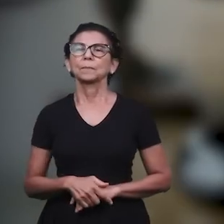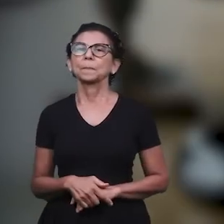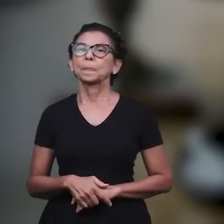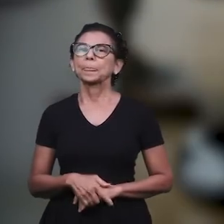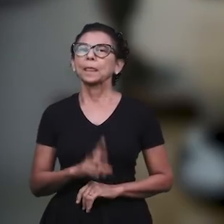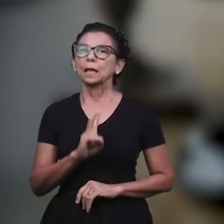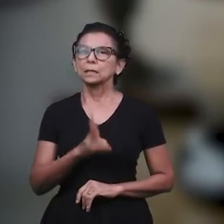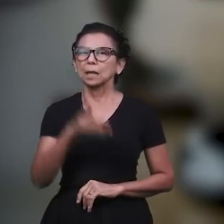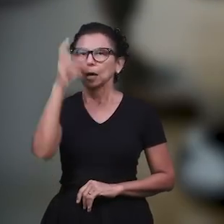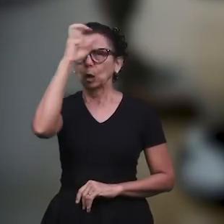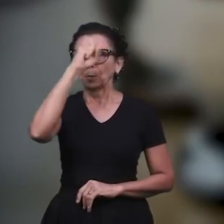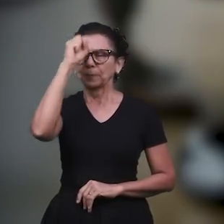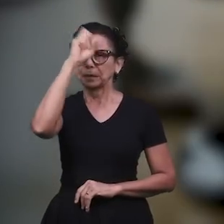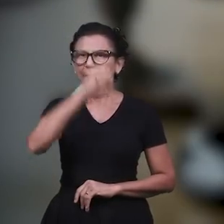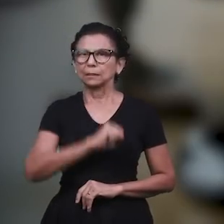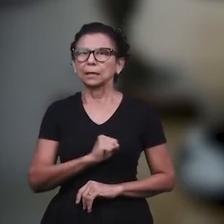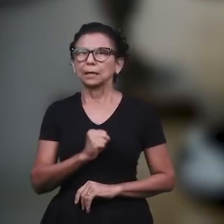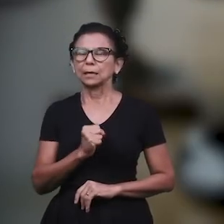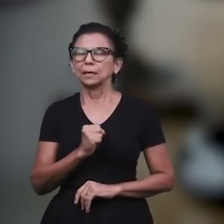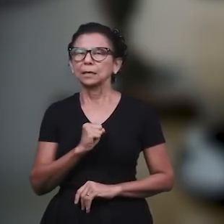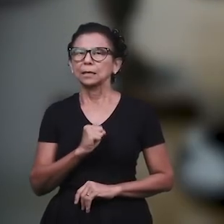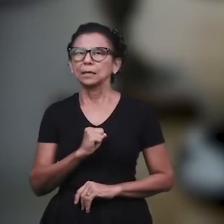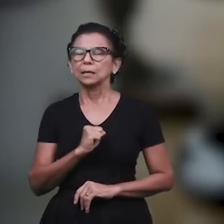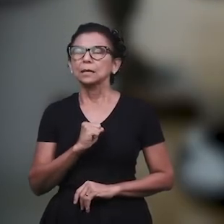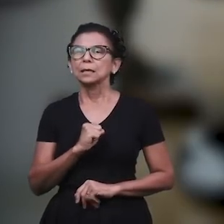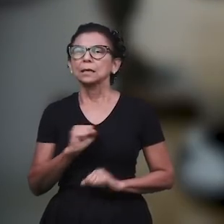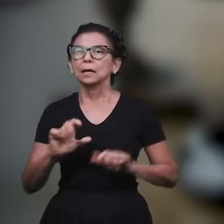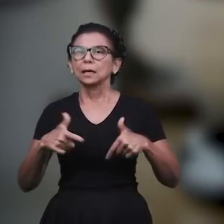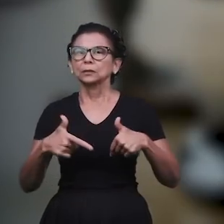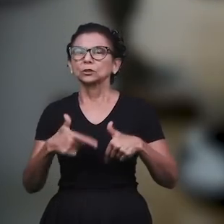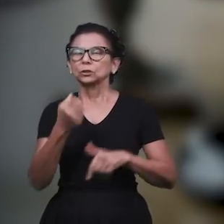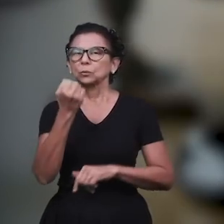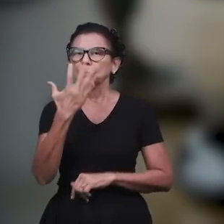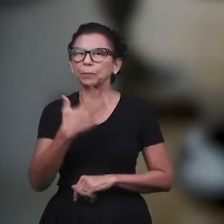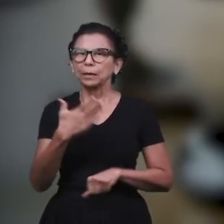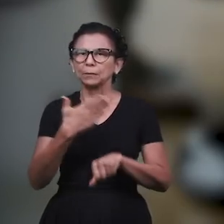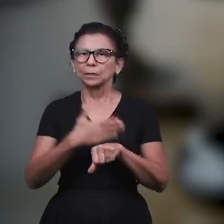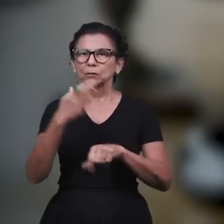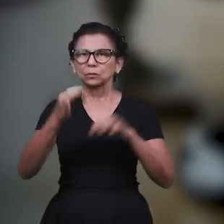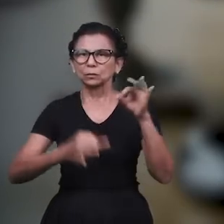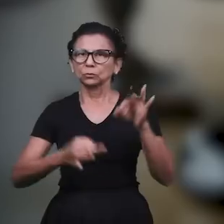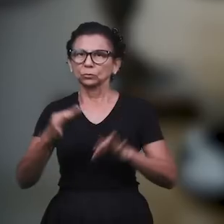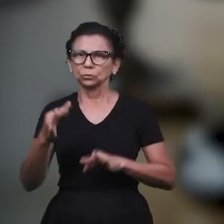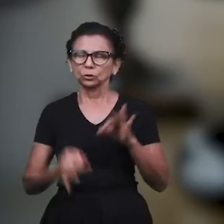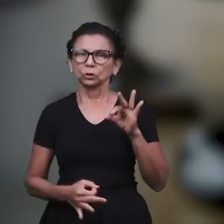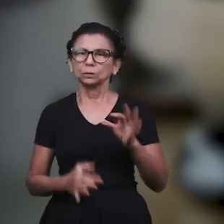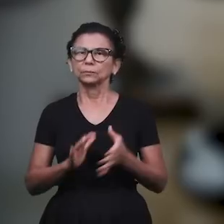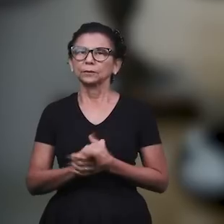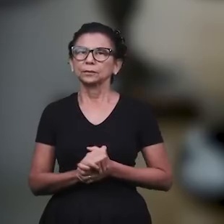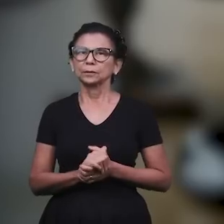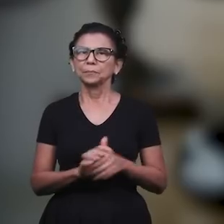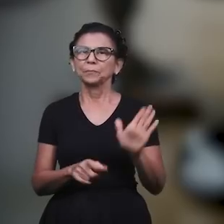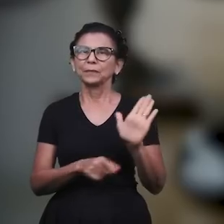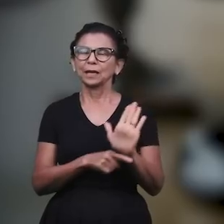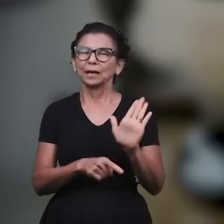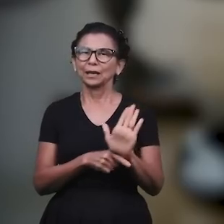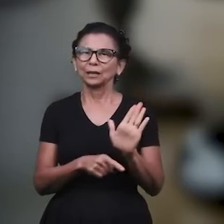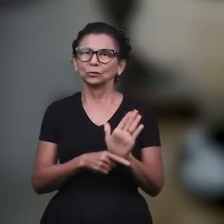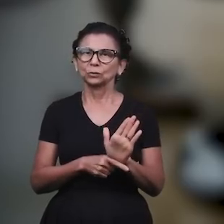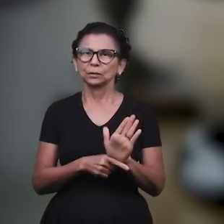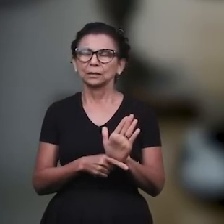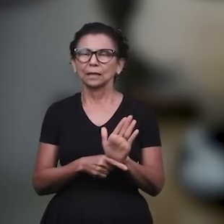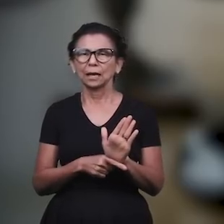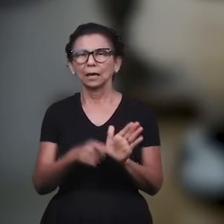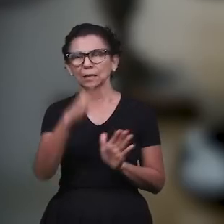bem, praticai a justiça, ajudai o oprimido, fazei justiça ao órfão, tratai da causa das viúvas.